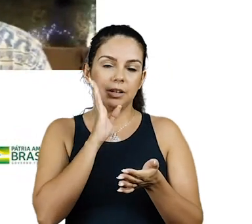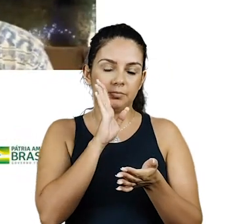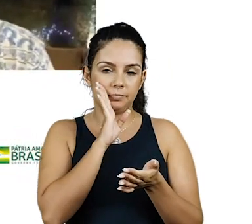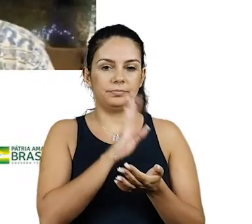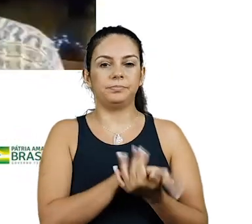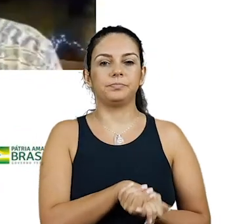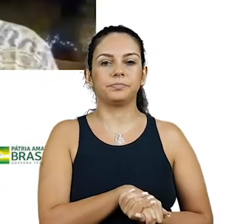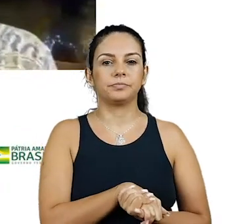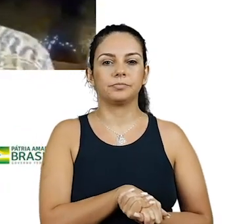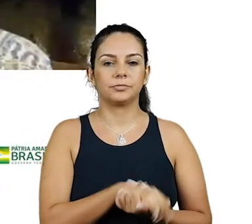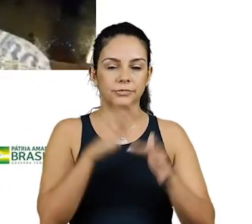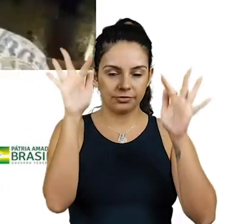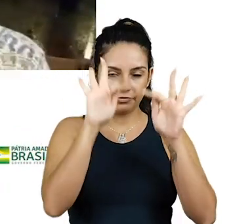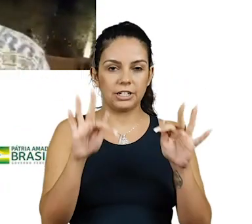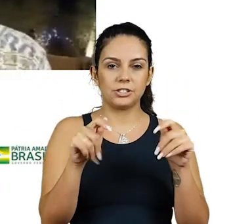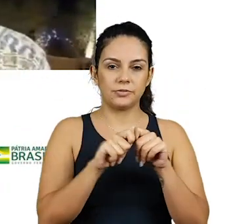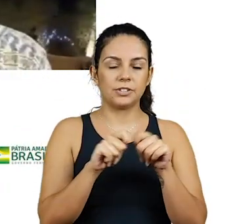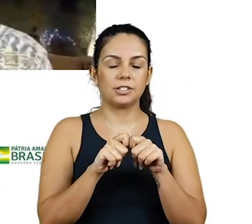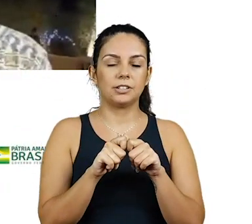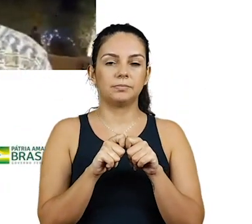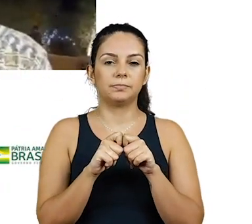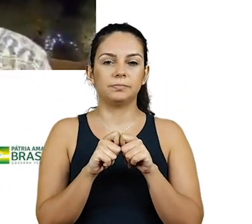que eu estou feliz de fazer,